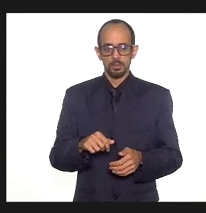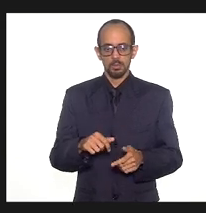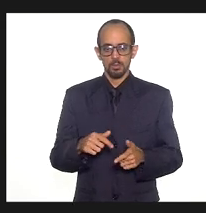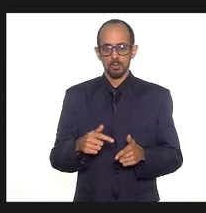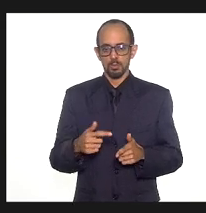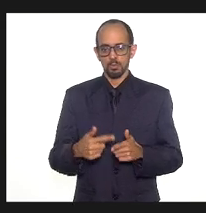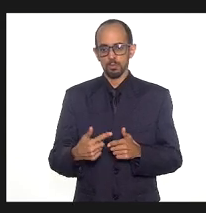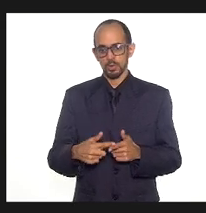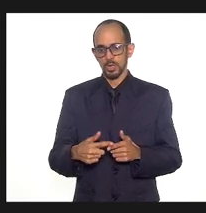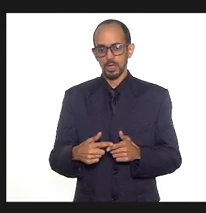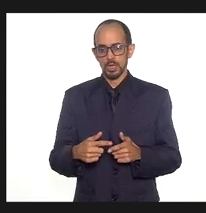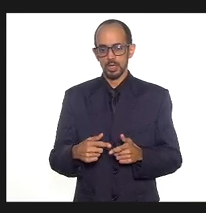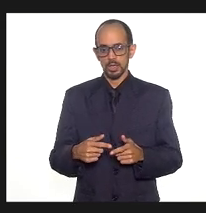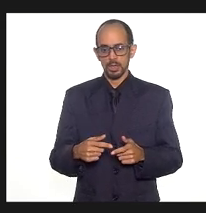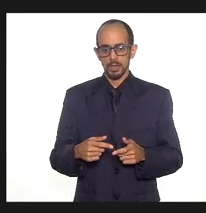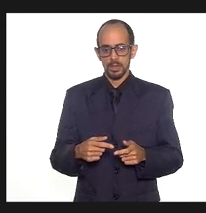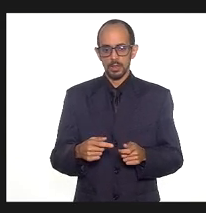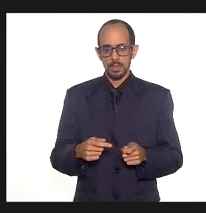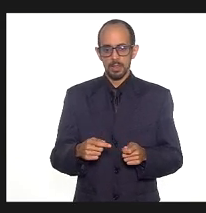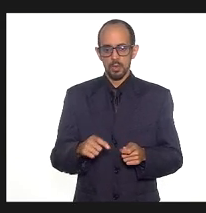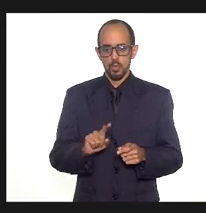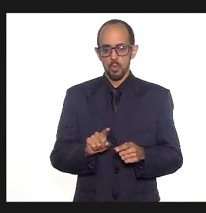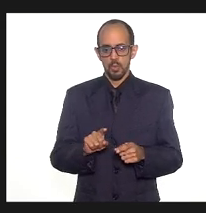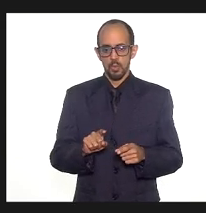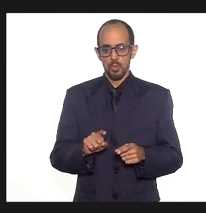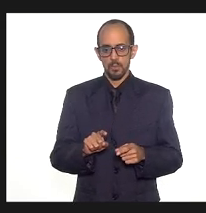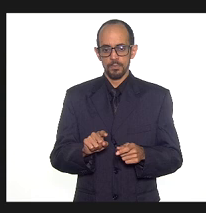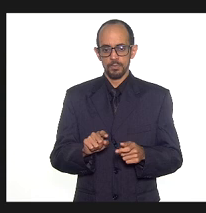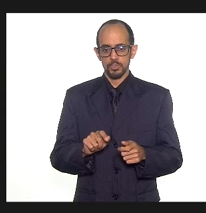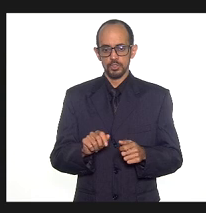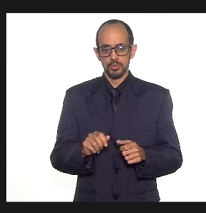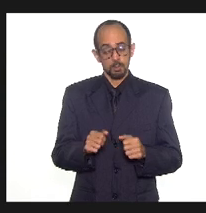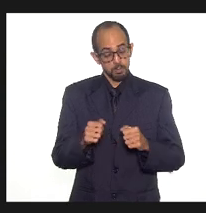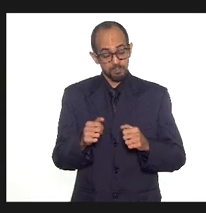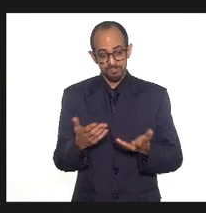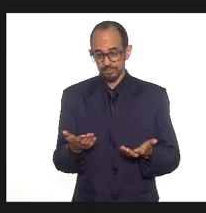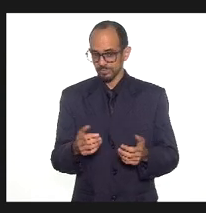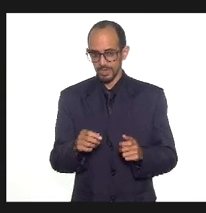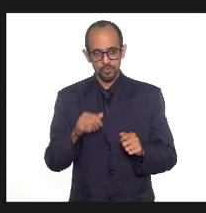o objetivo principal. Isso pode, ao contrário, né? Pode